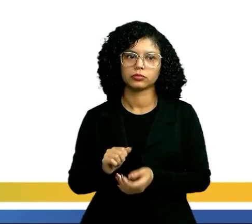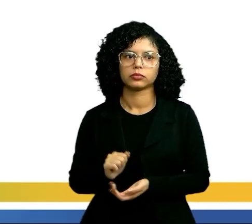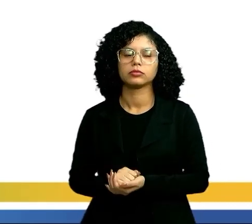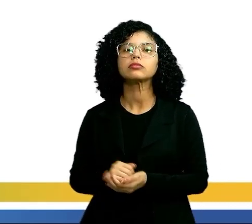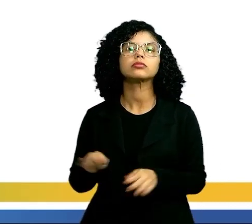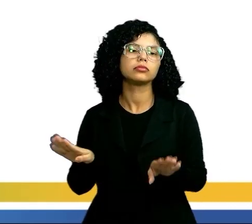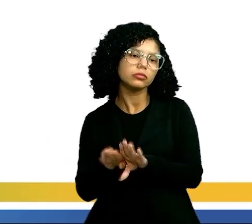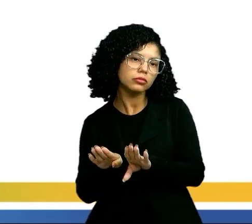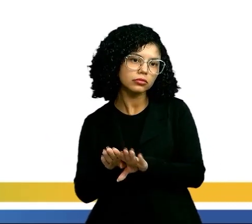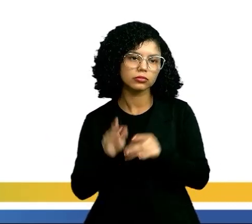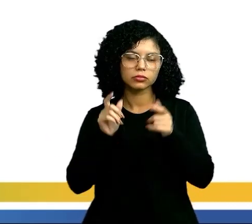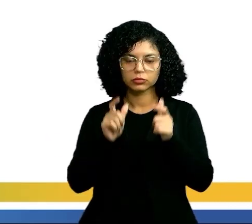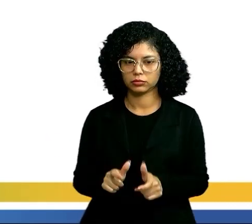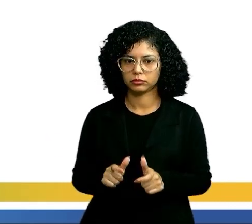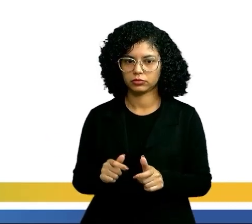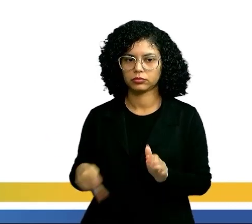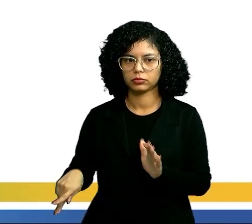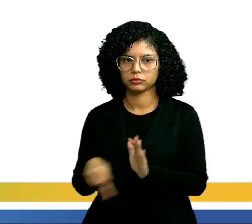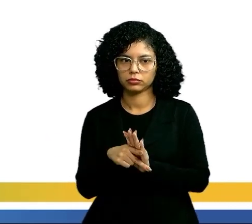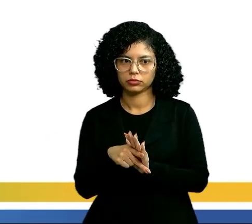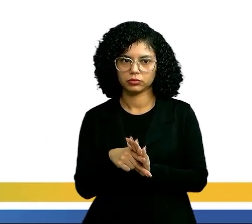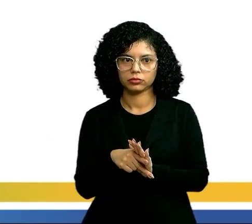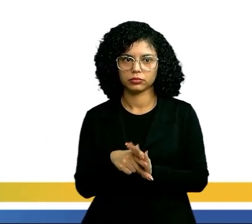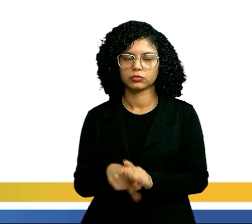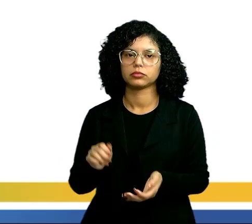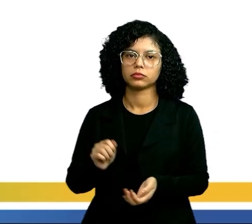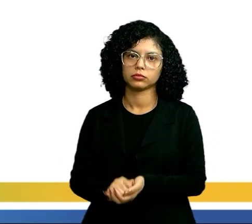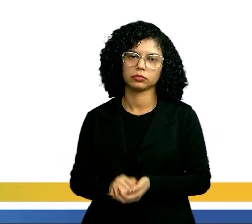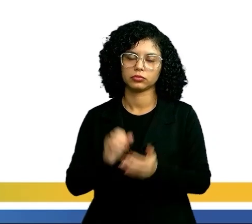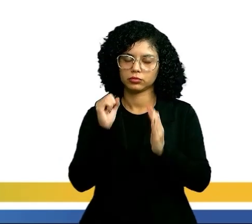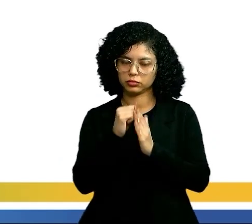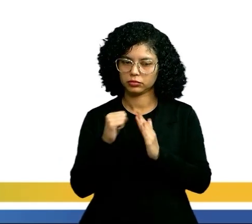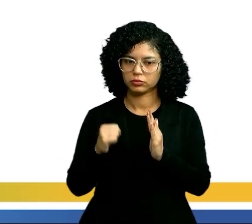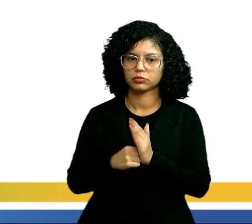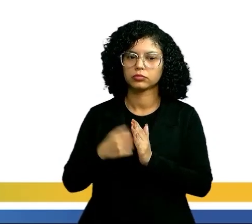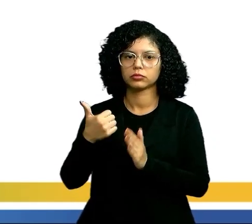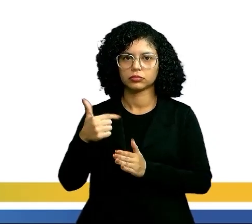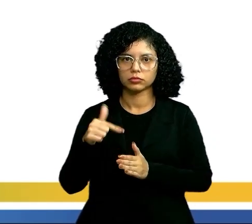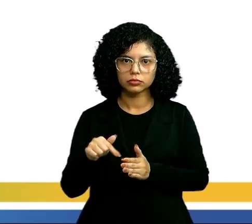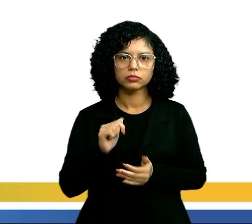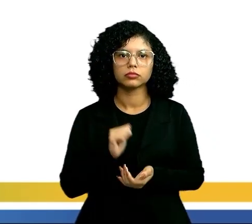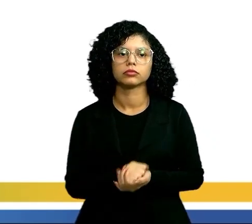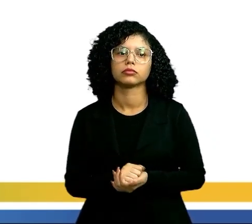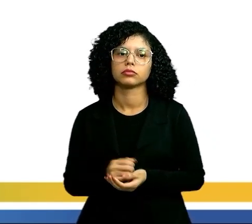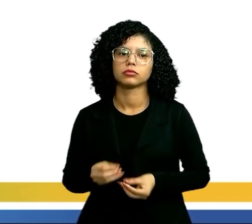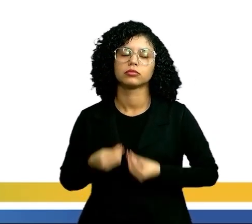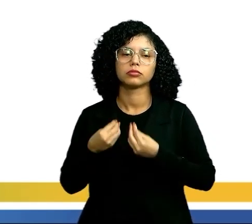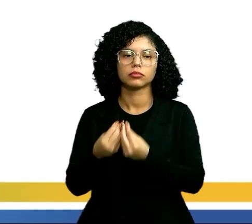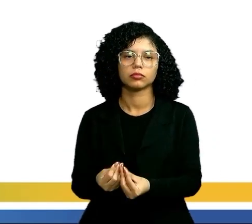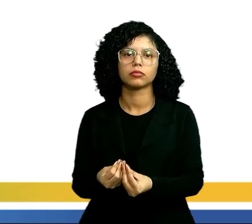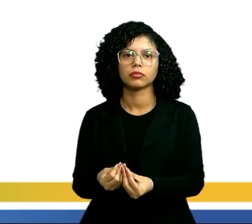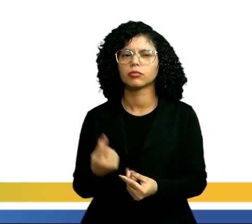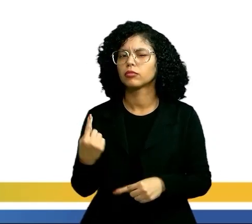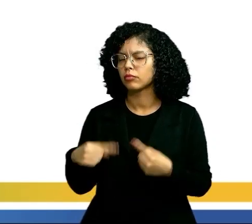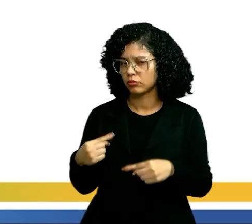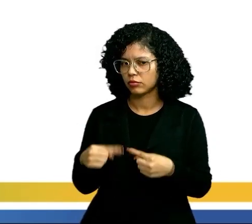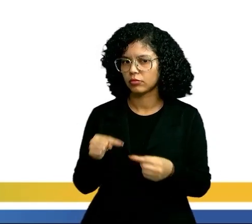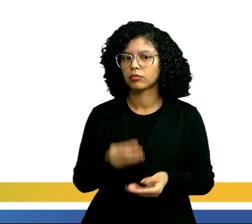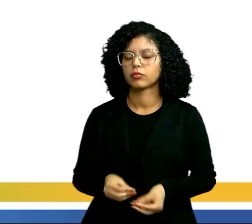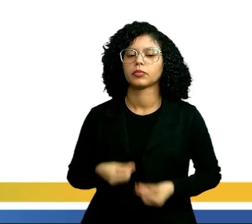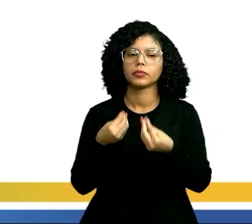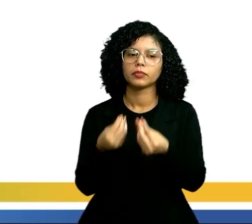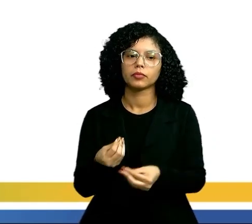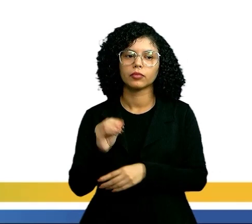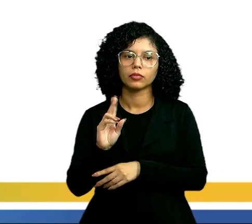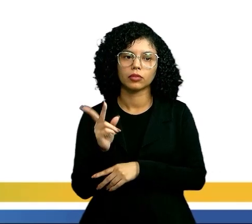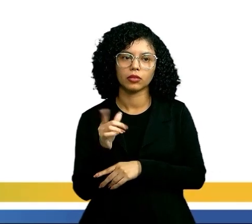holandesa, colonizada também por britânicos, mas os britânicos lá no século XVII cederam politicamente para os